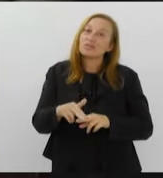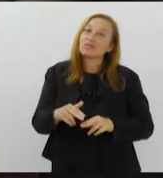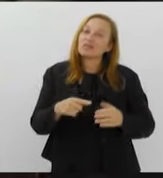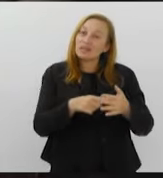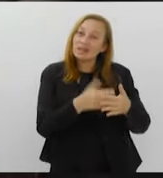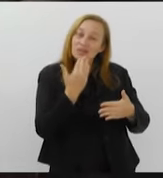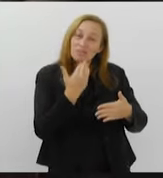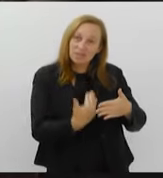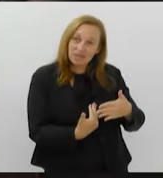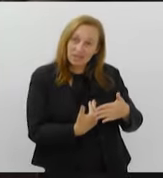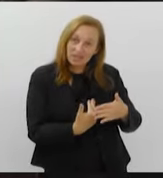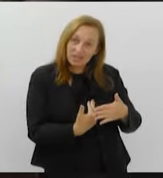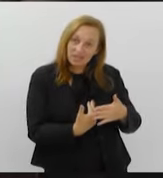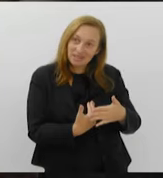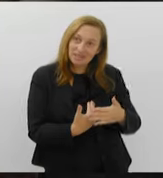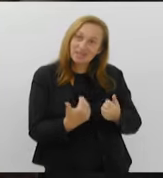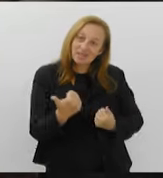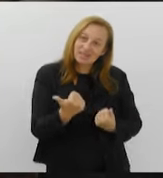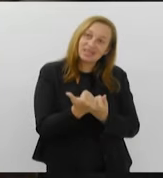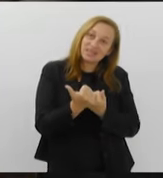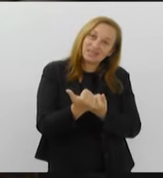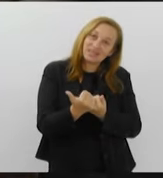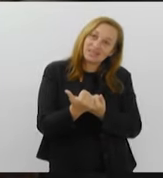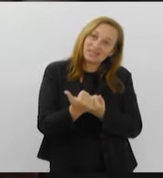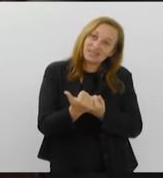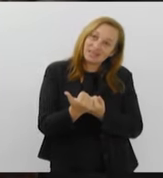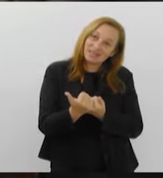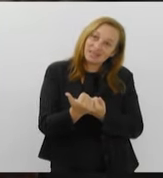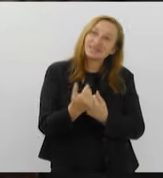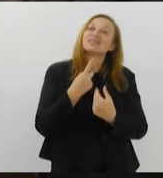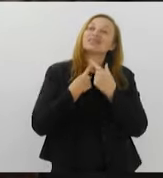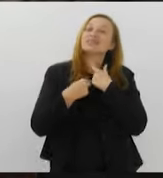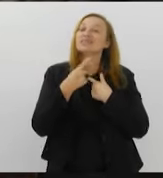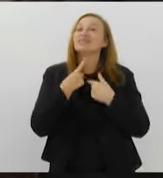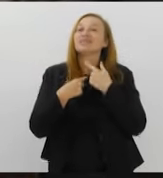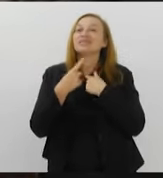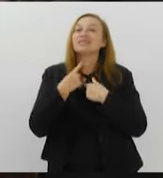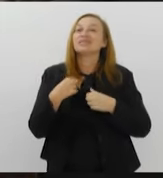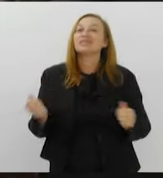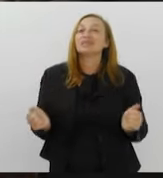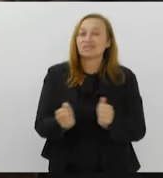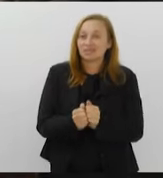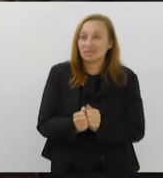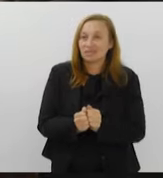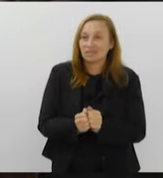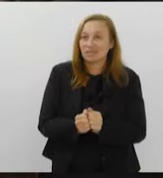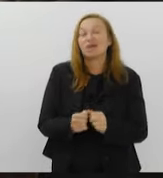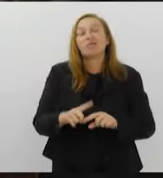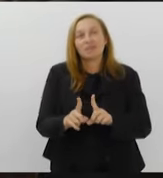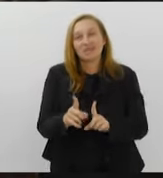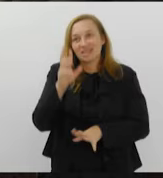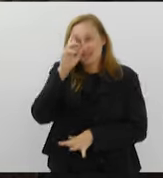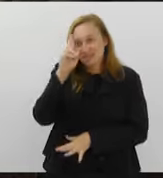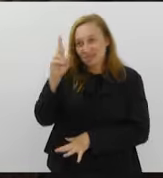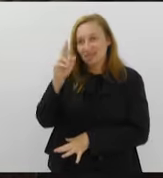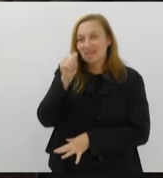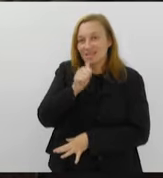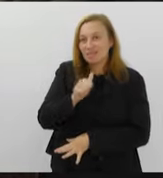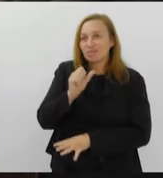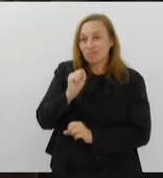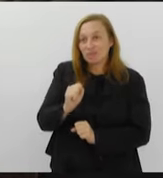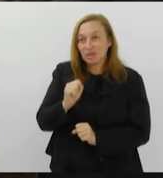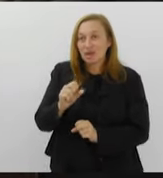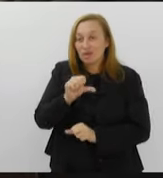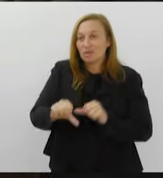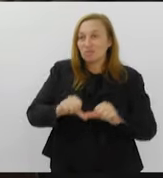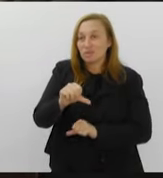me pedido esse apoio, e ela tem desejado muito estar participando, mas Vossa Excelência sabe que, se pudesse, eu